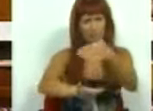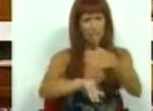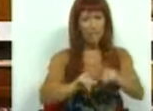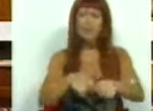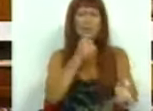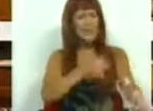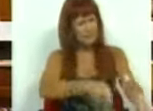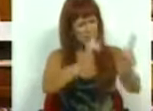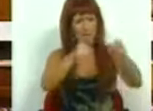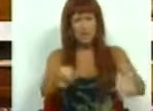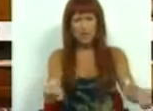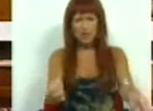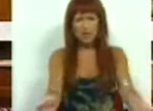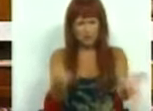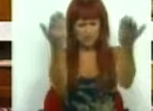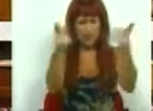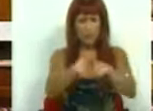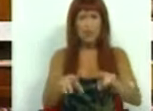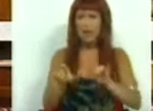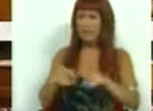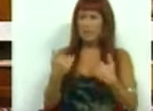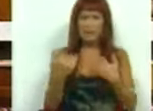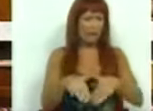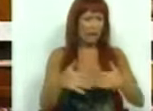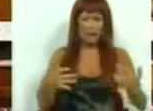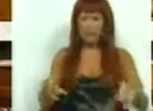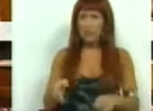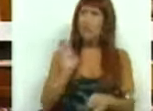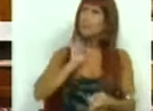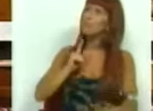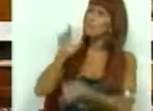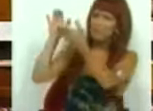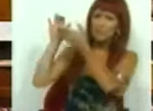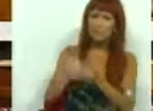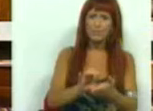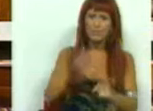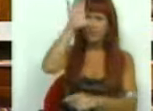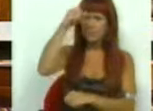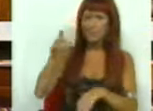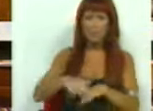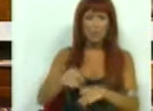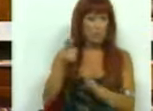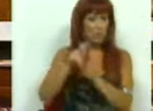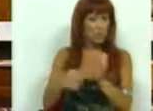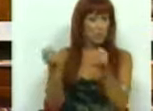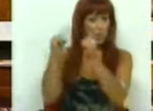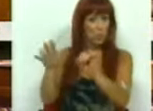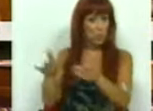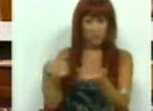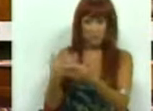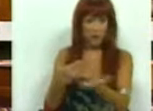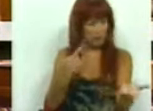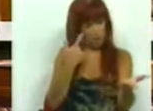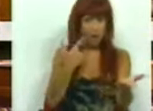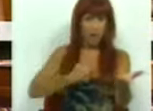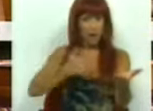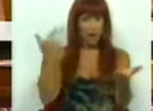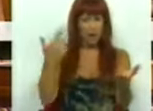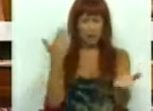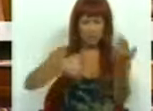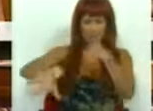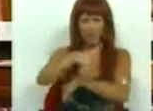deixando-os decidir e gerir, evitando os constrangimentos que a dependência estatal e a falta de regulamentação autónoma têm posto a nu.